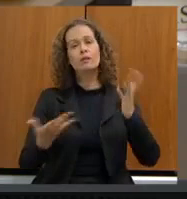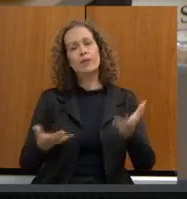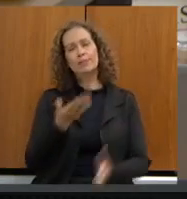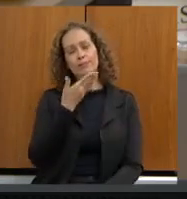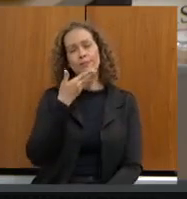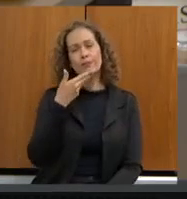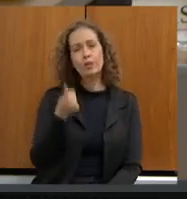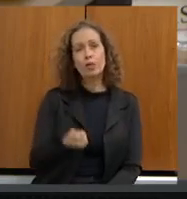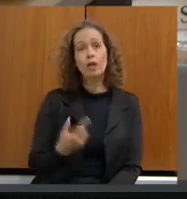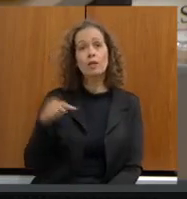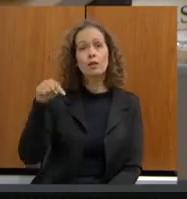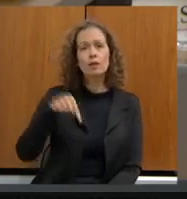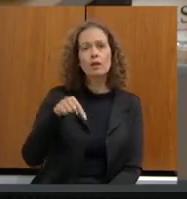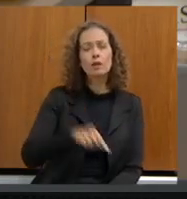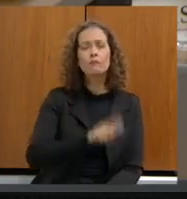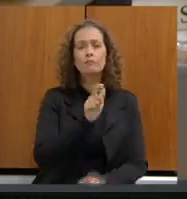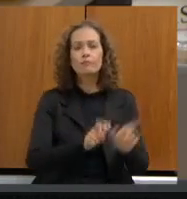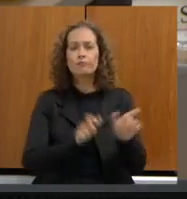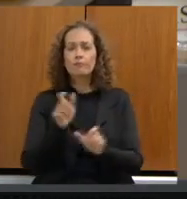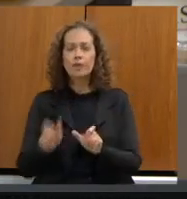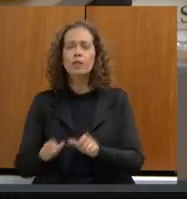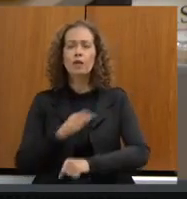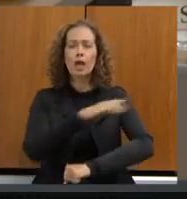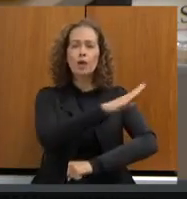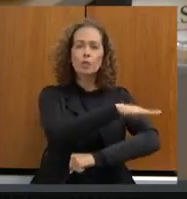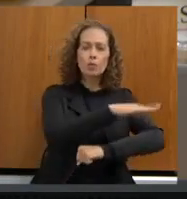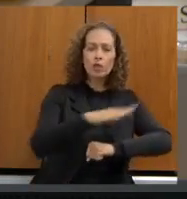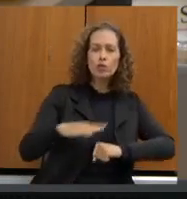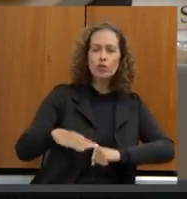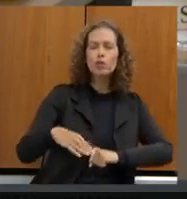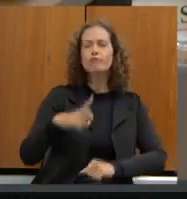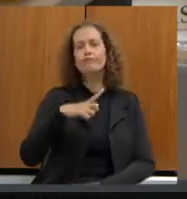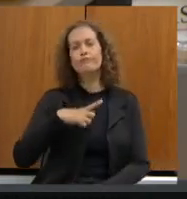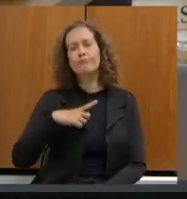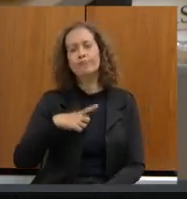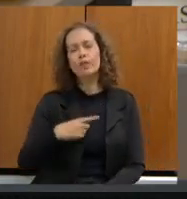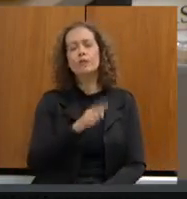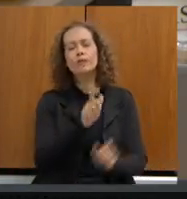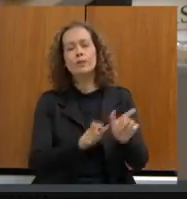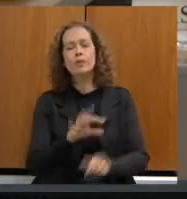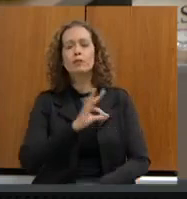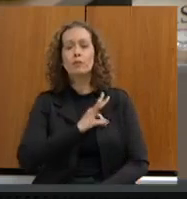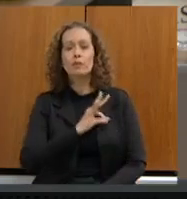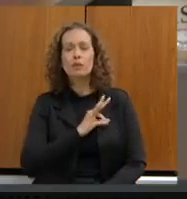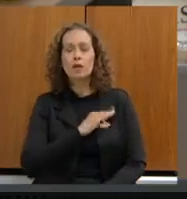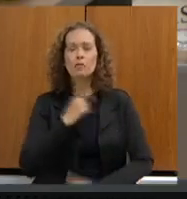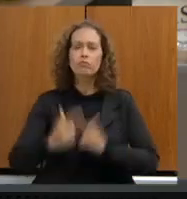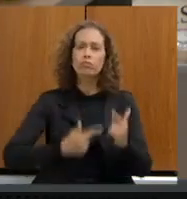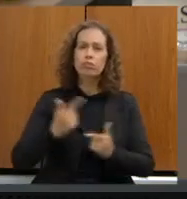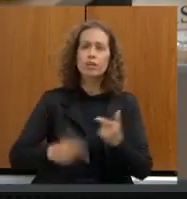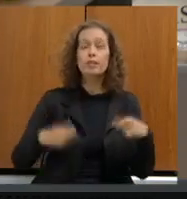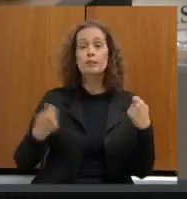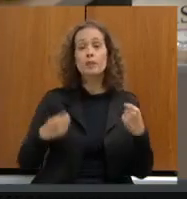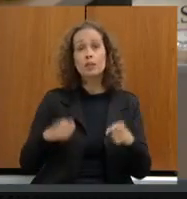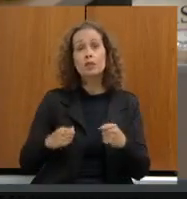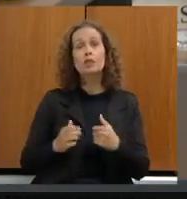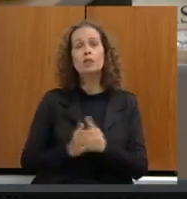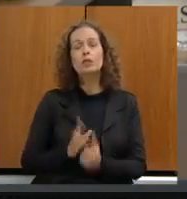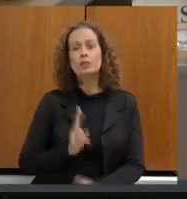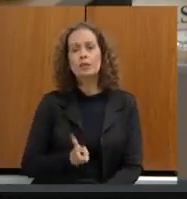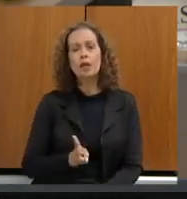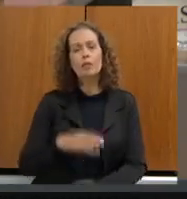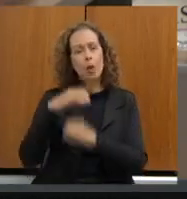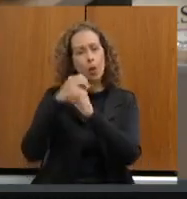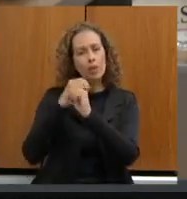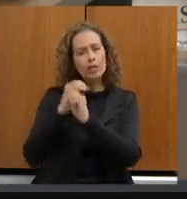só que as militares né que estiveram lá na lama né de Brumadinho que os militares que estiveram Às vezes tem que fazer esse exame continuado mês a mês tá